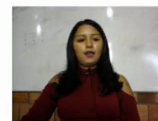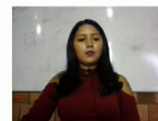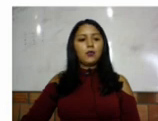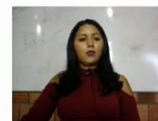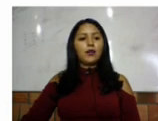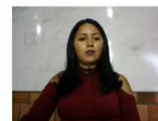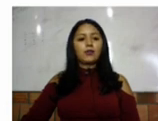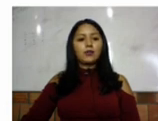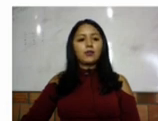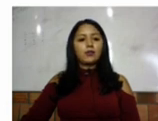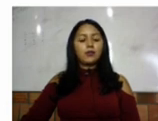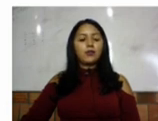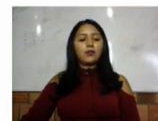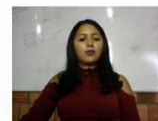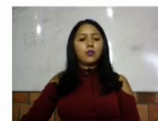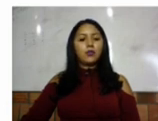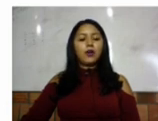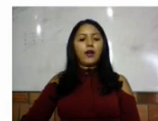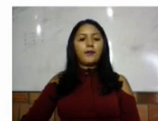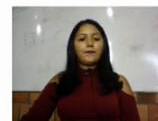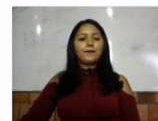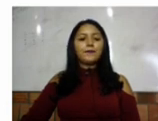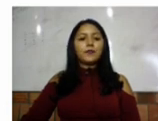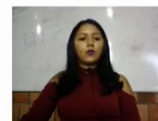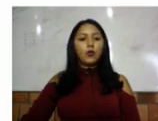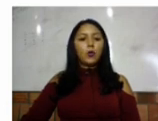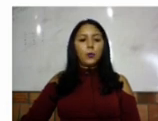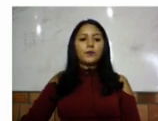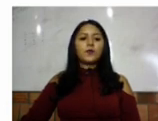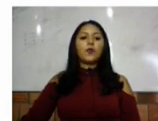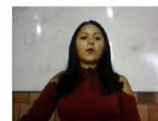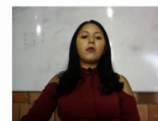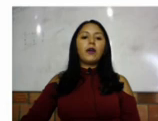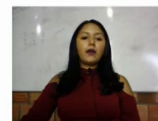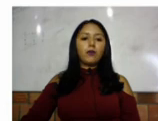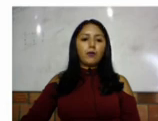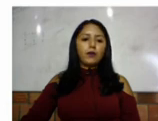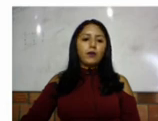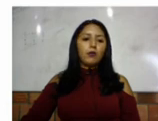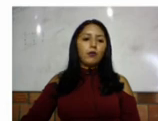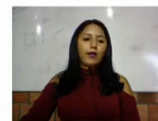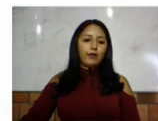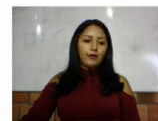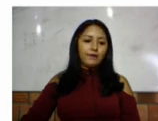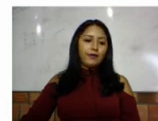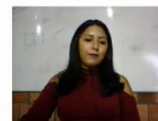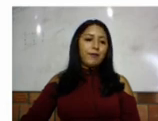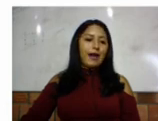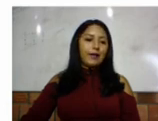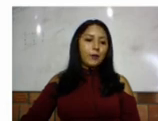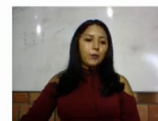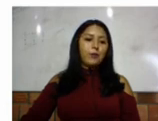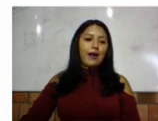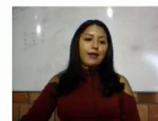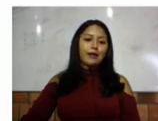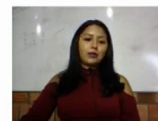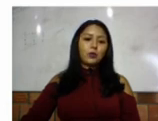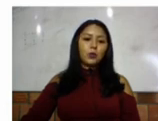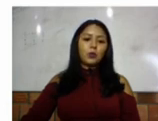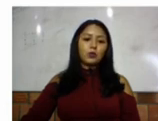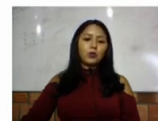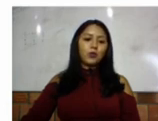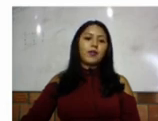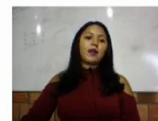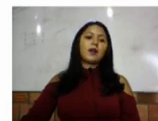nela toca toca toco escova ruego coelho maio